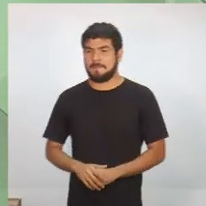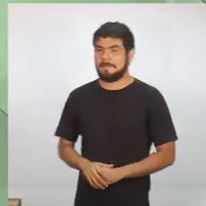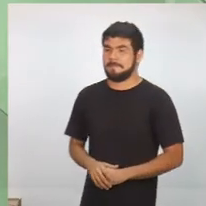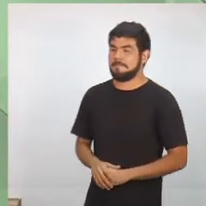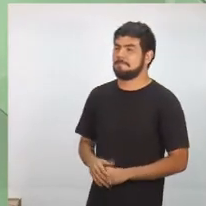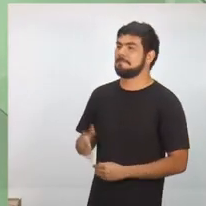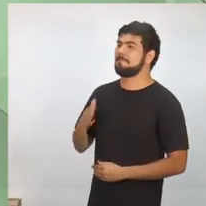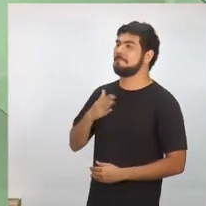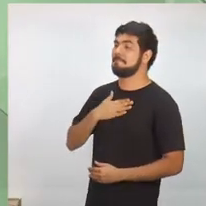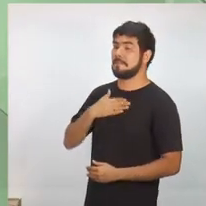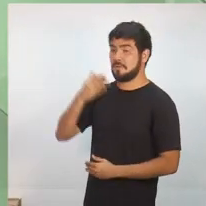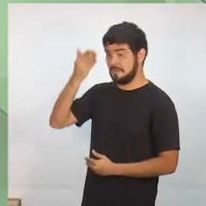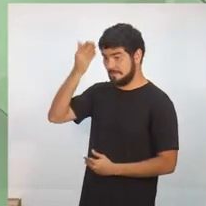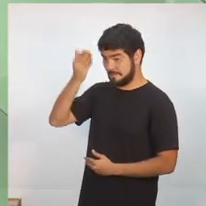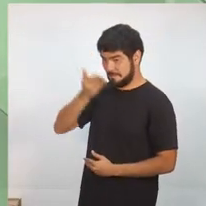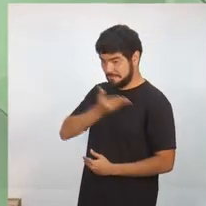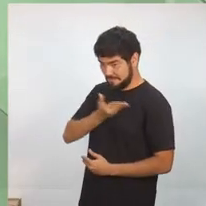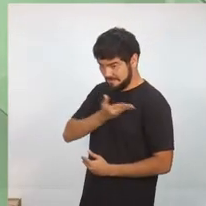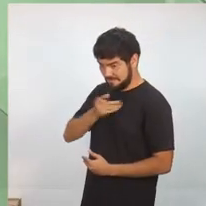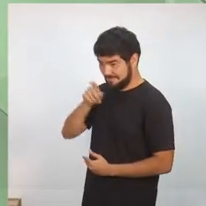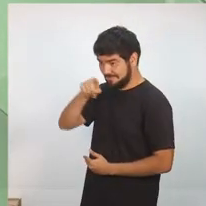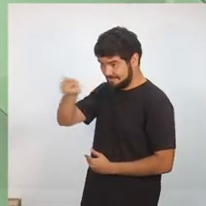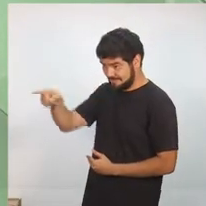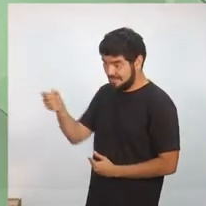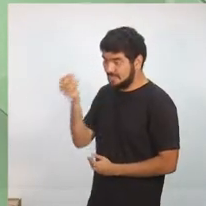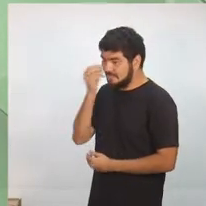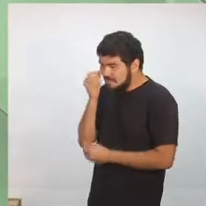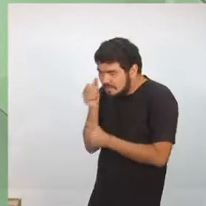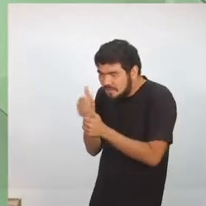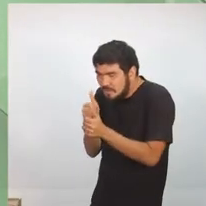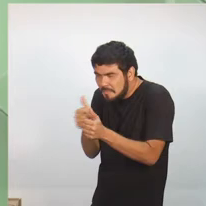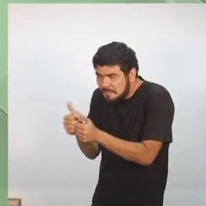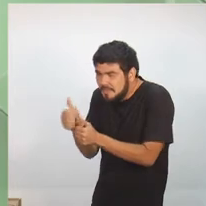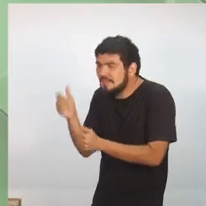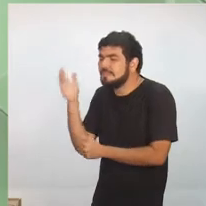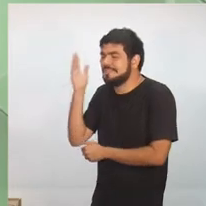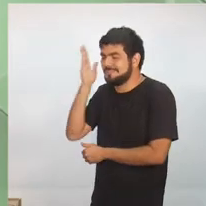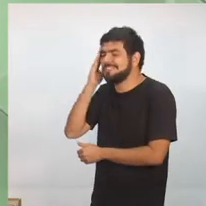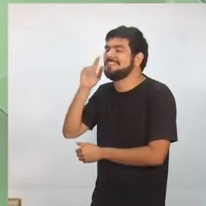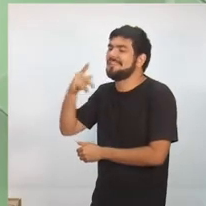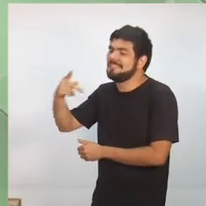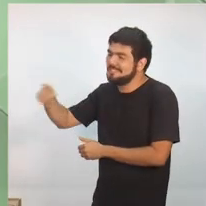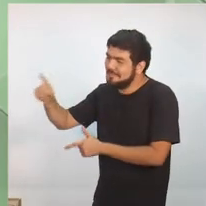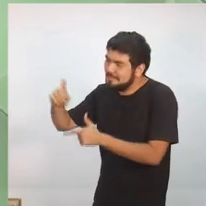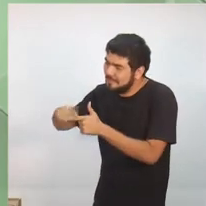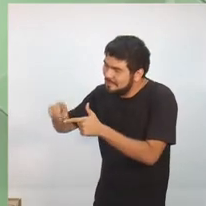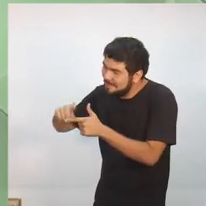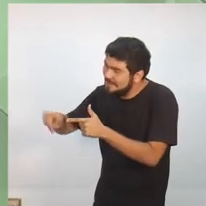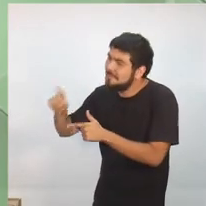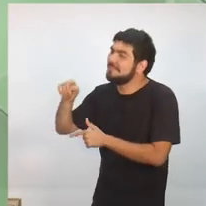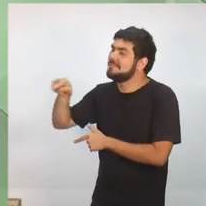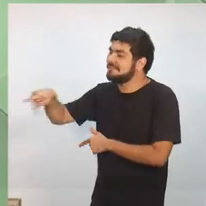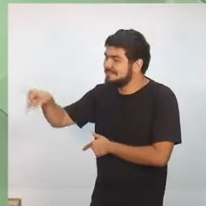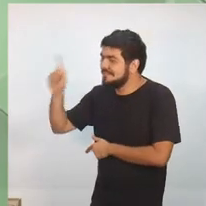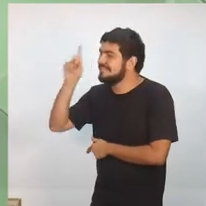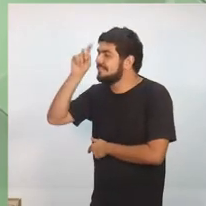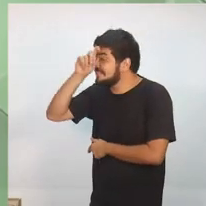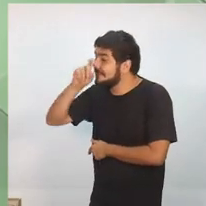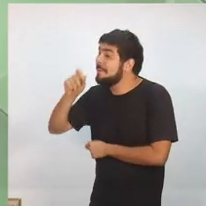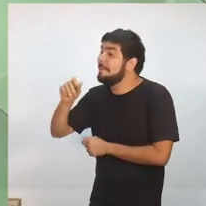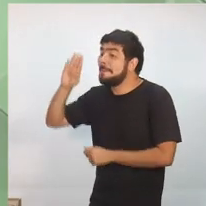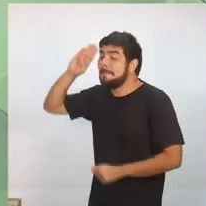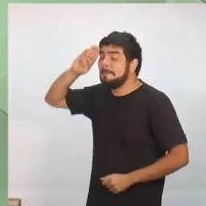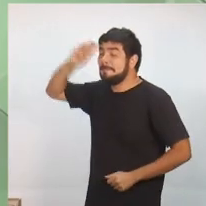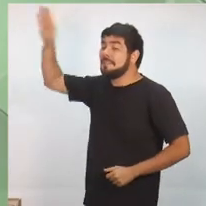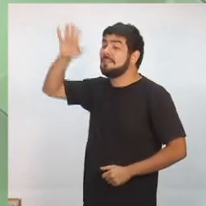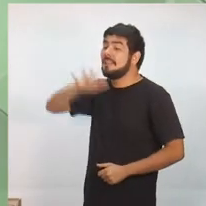Meu amigo, você me acompanha no dia a dia e eu acompanho também o seu problema, a sua dificuldade, principalmente na área de